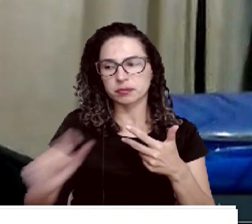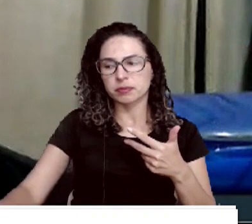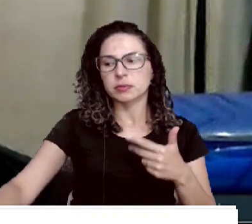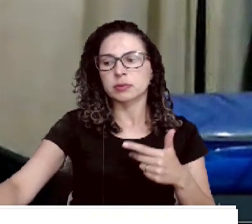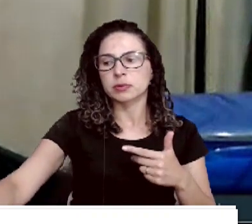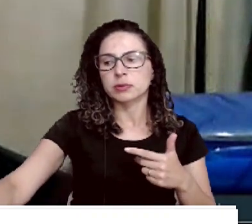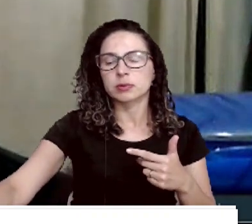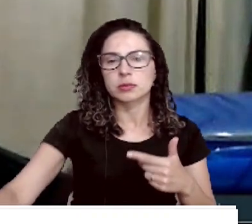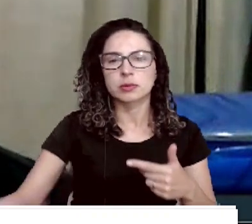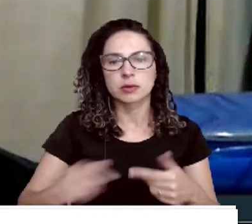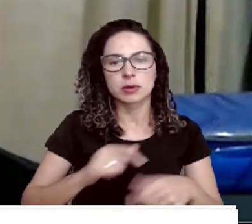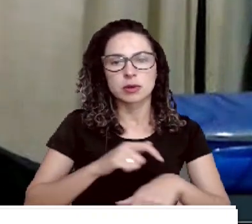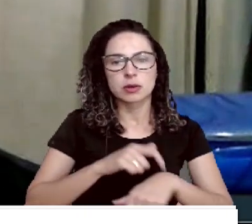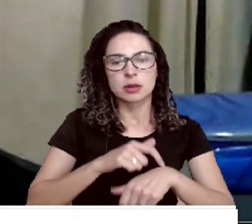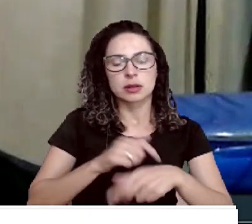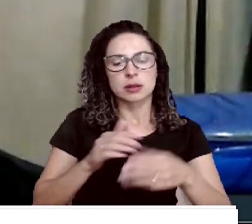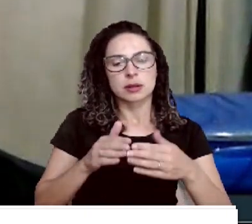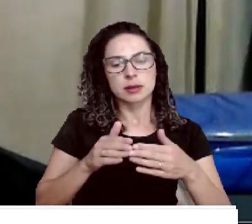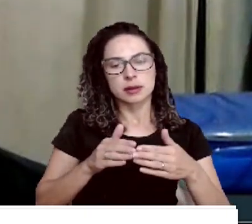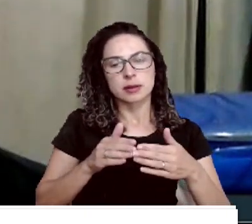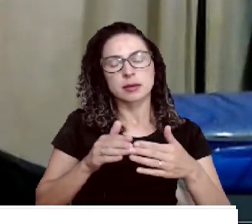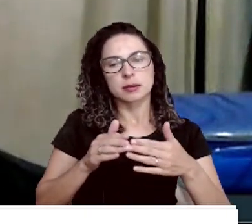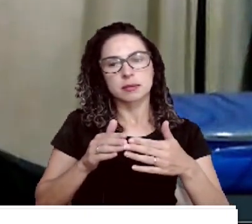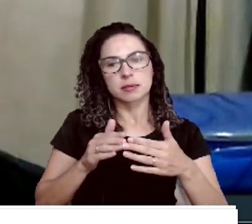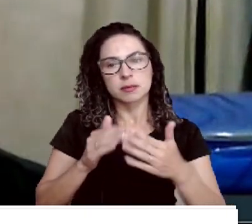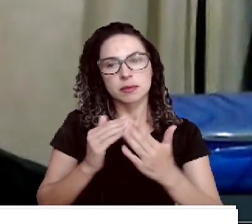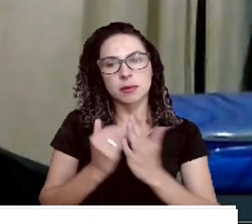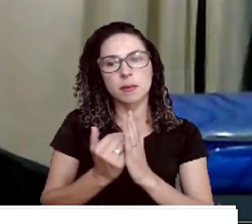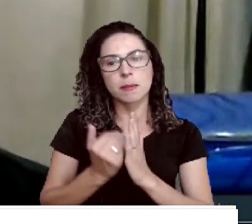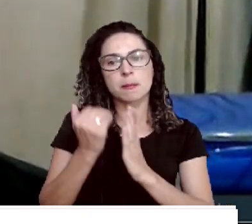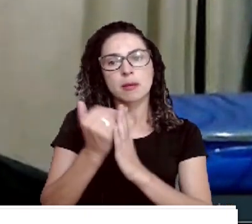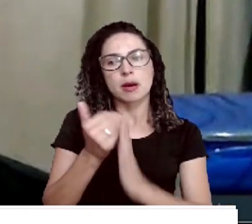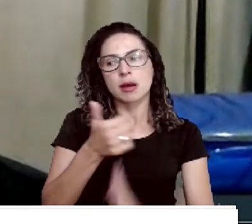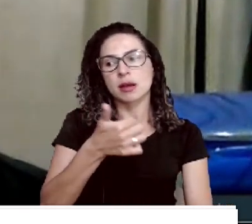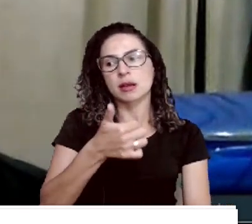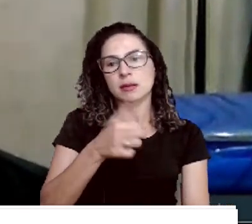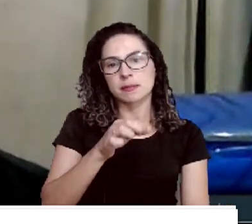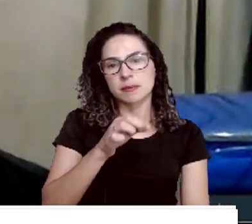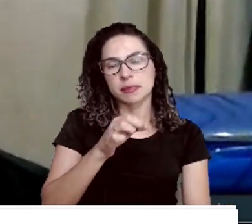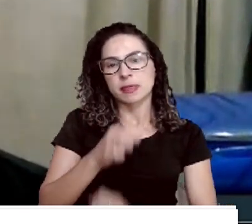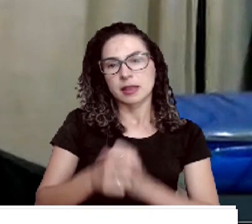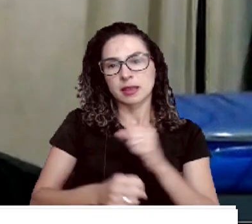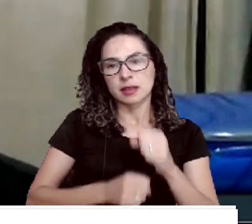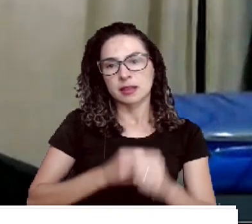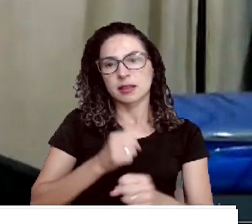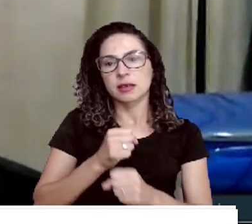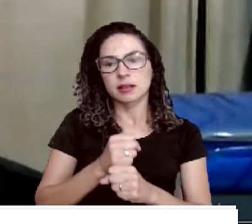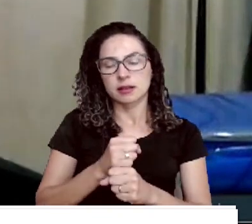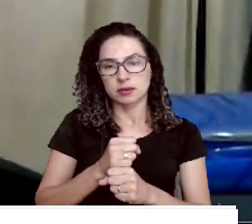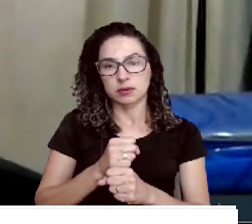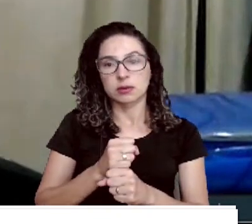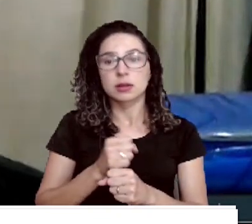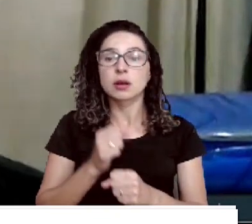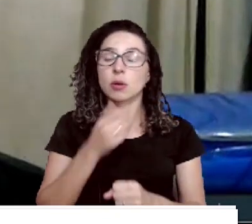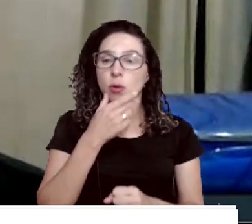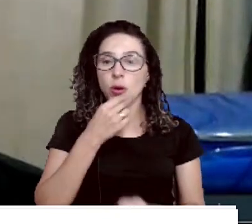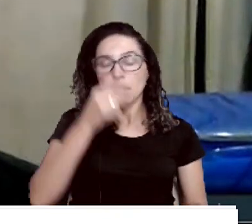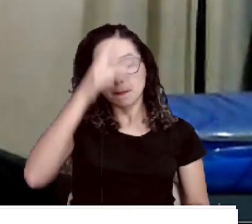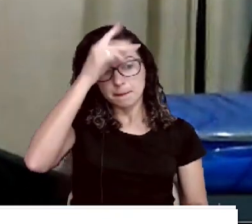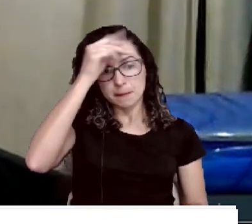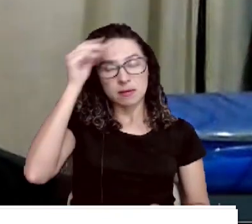prorrogar esse contrato por mais 10 anos. Deu a se entender que o prefeito poderia fazer,